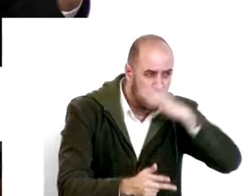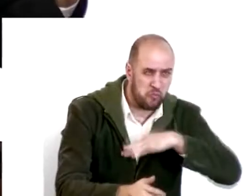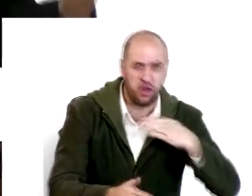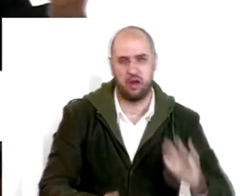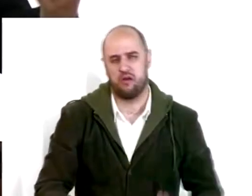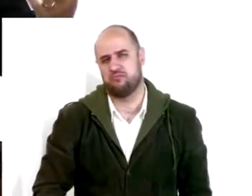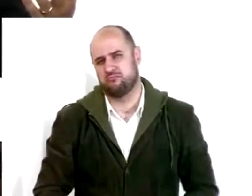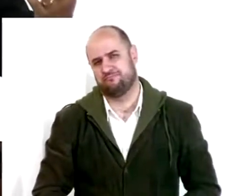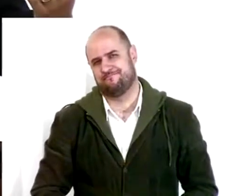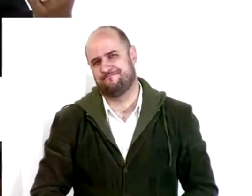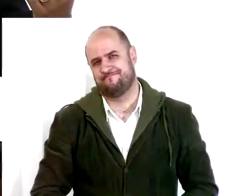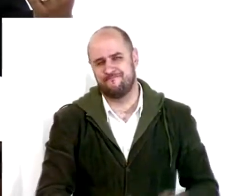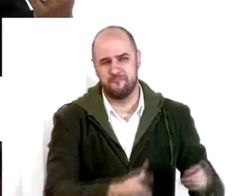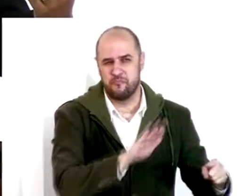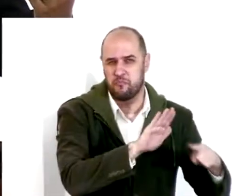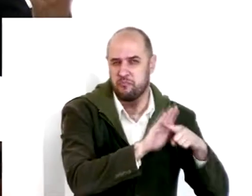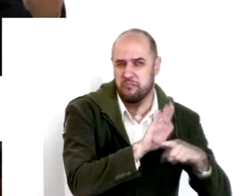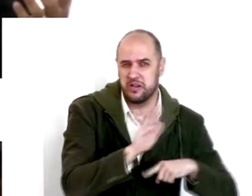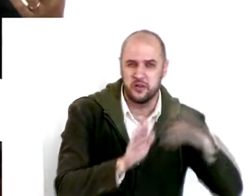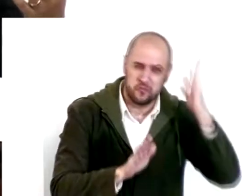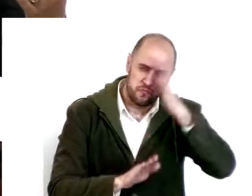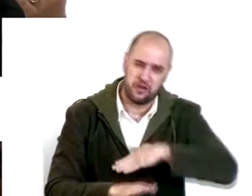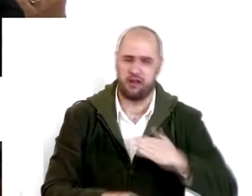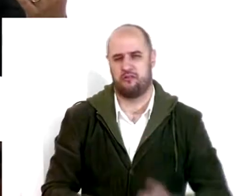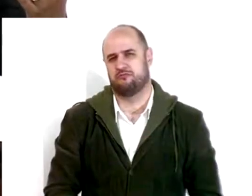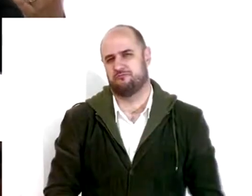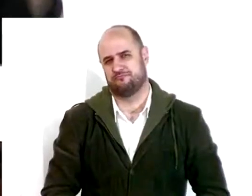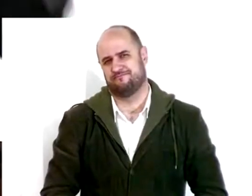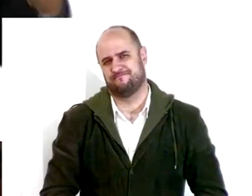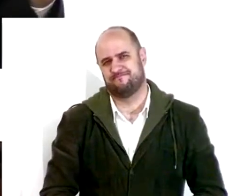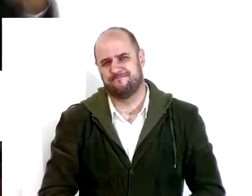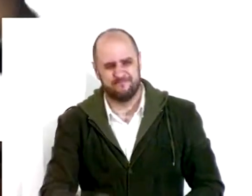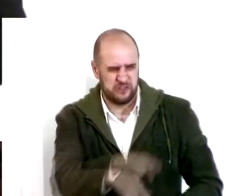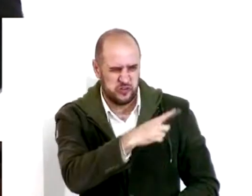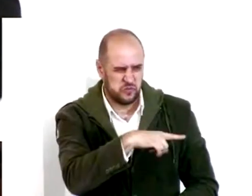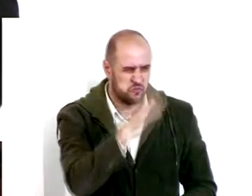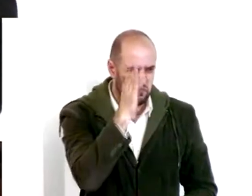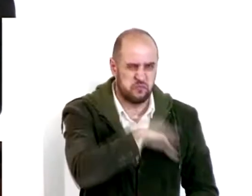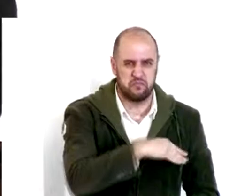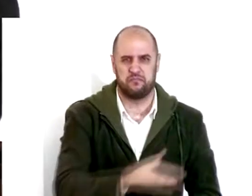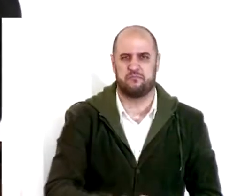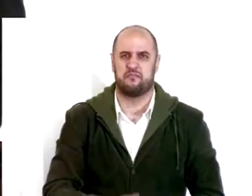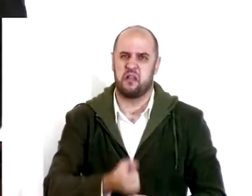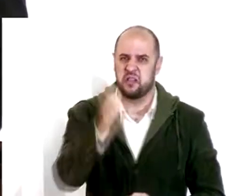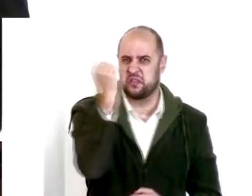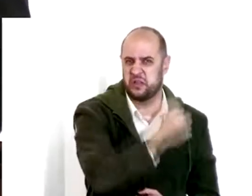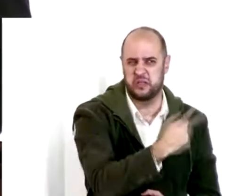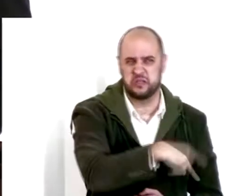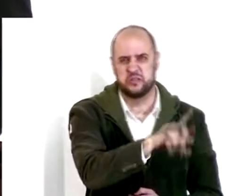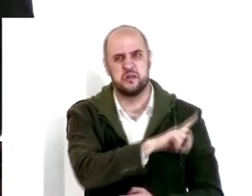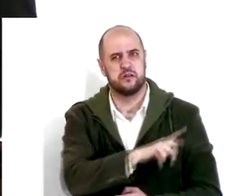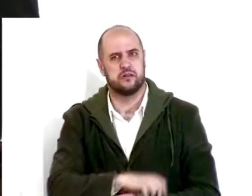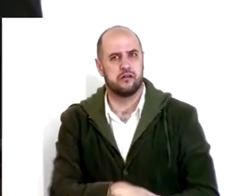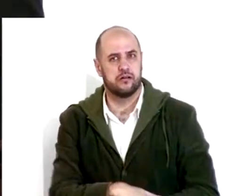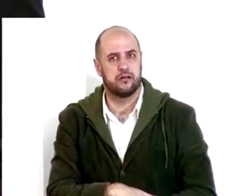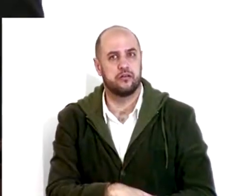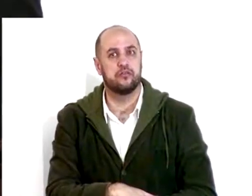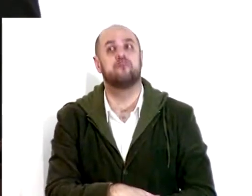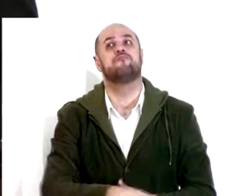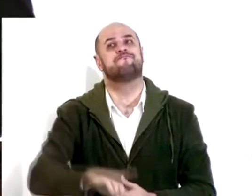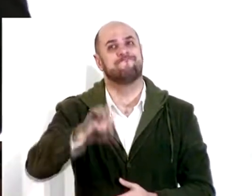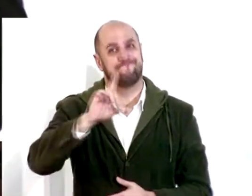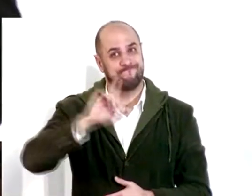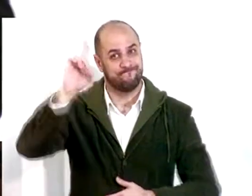o plano dos ímpios, dos maus, dos criminosos. Eis aí a acusação do juiz